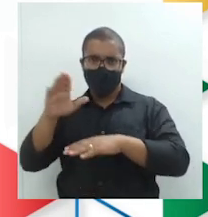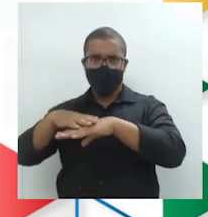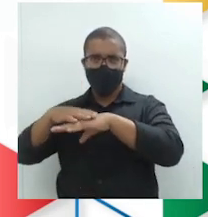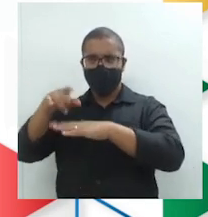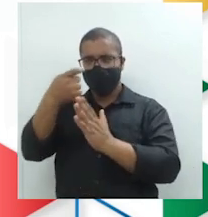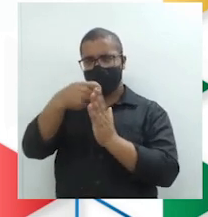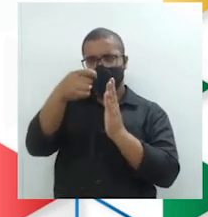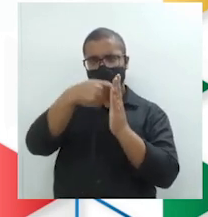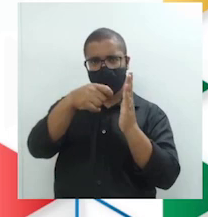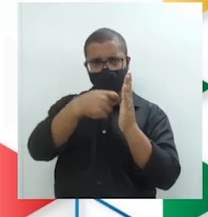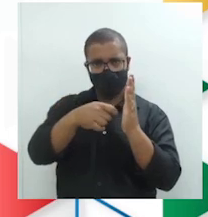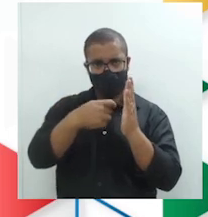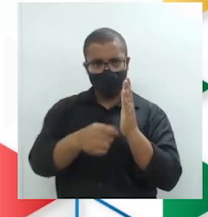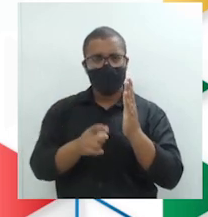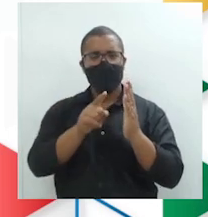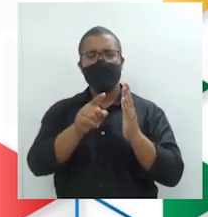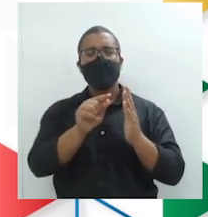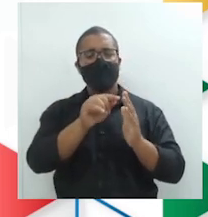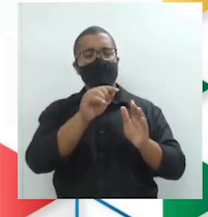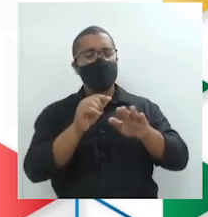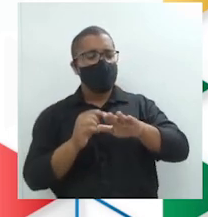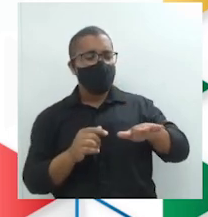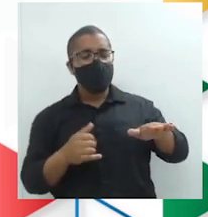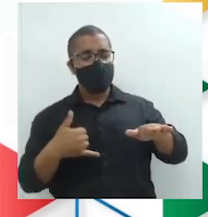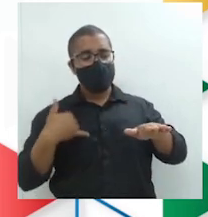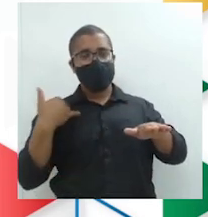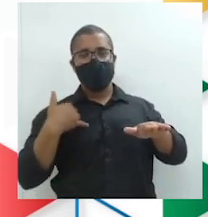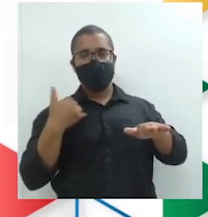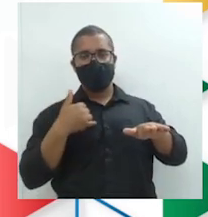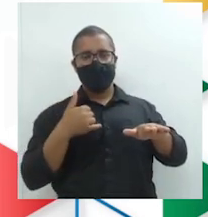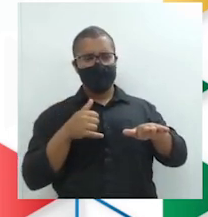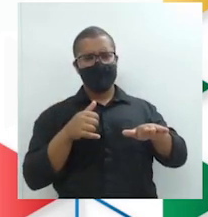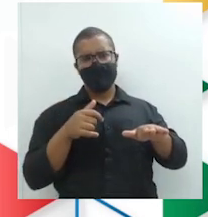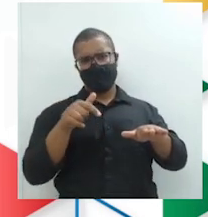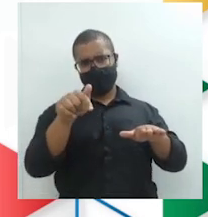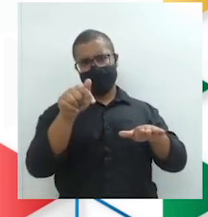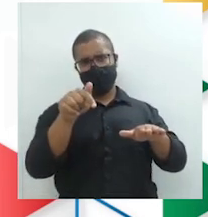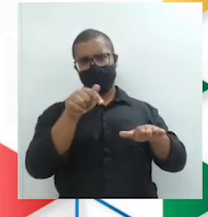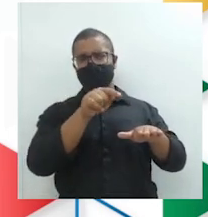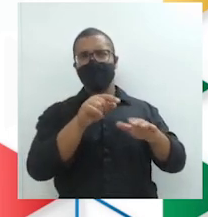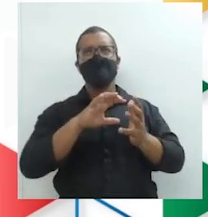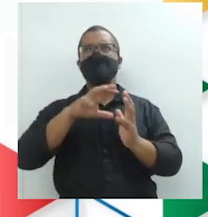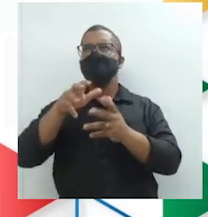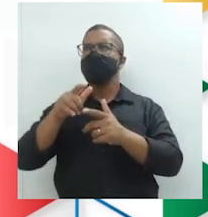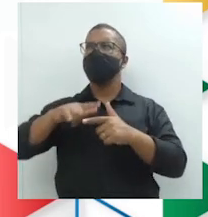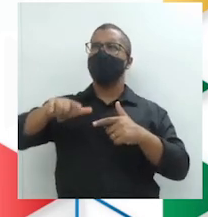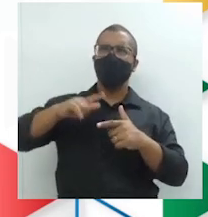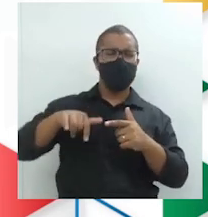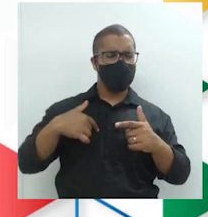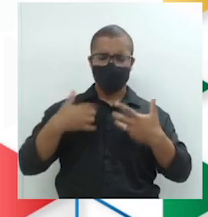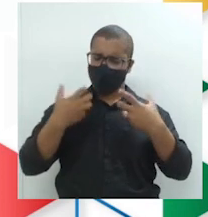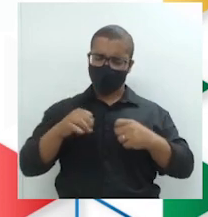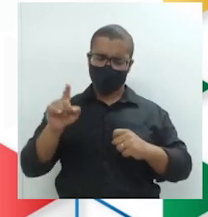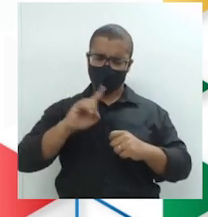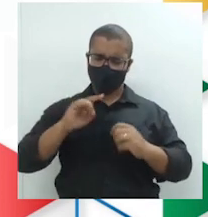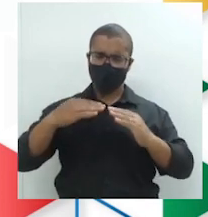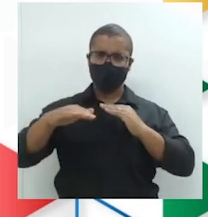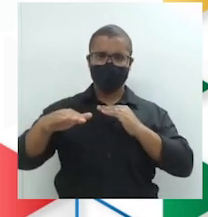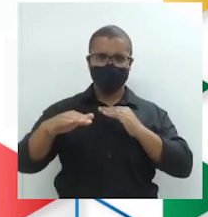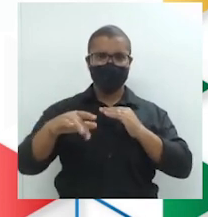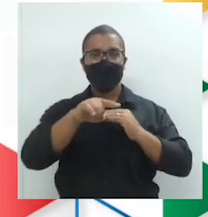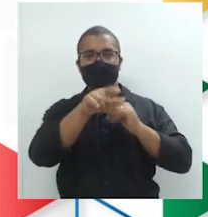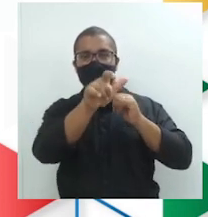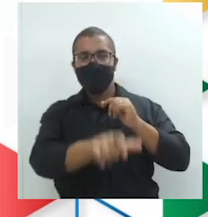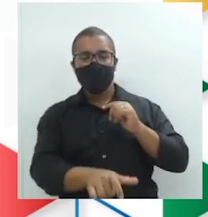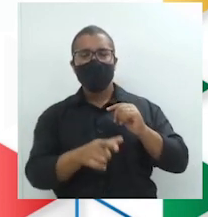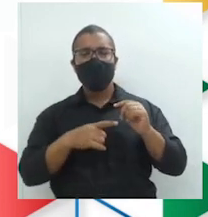que se recusa a aceitar o mundo como ele é. Momentos de muito humor perpassados por uma aguda visão